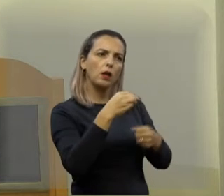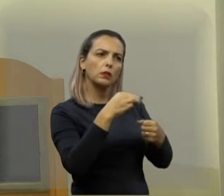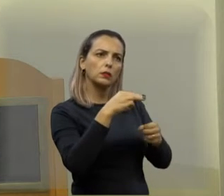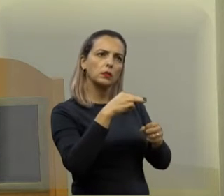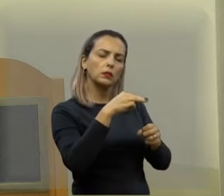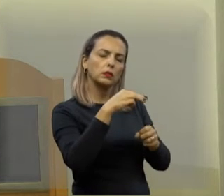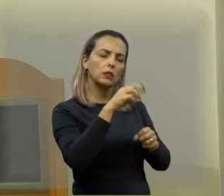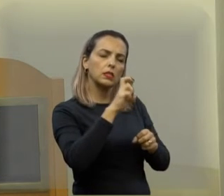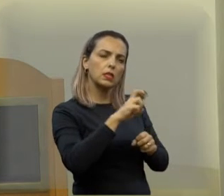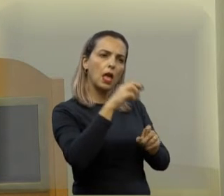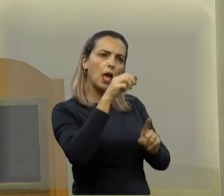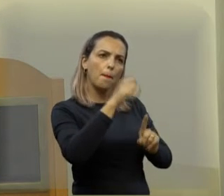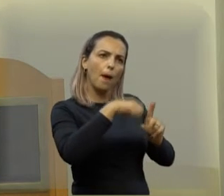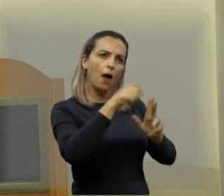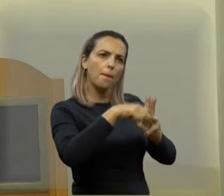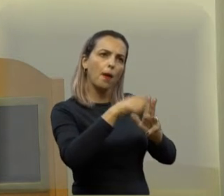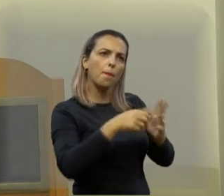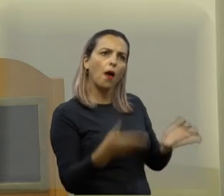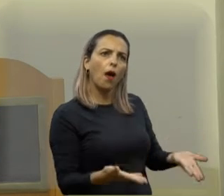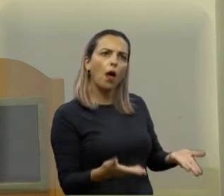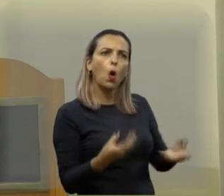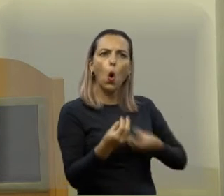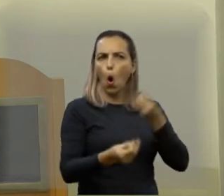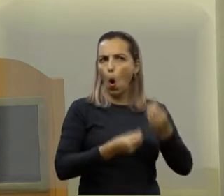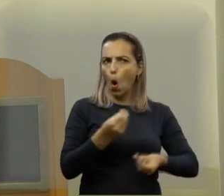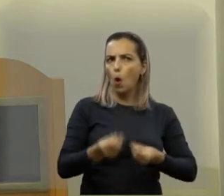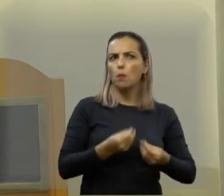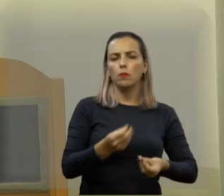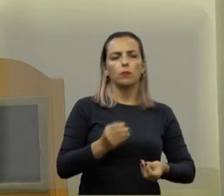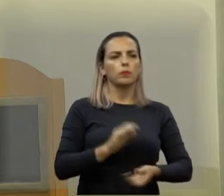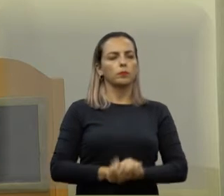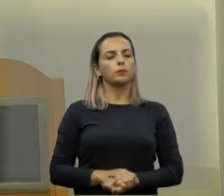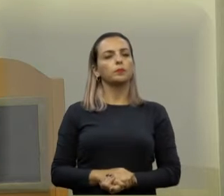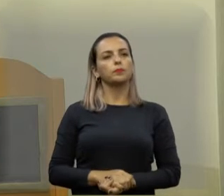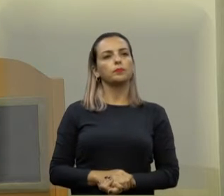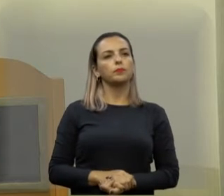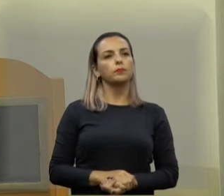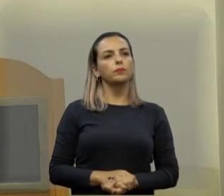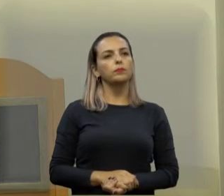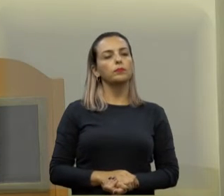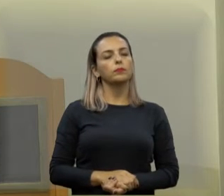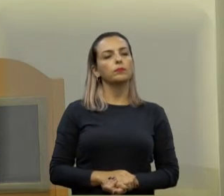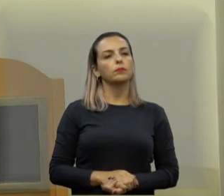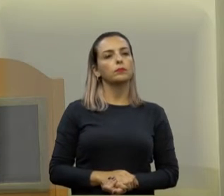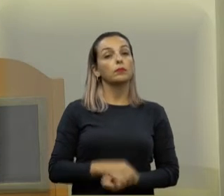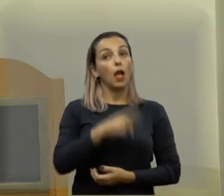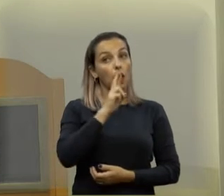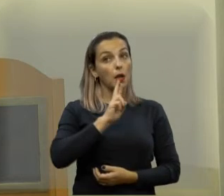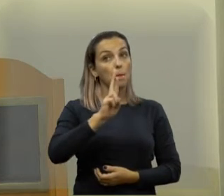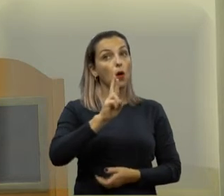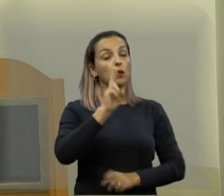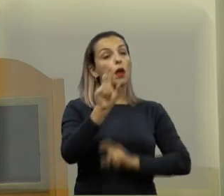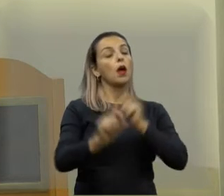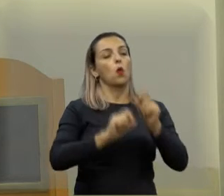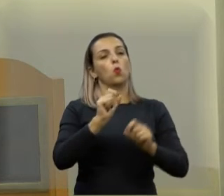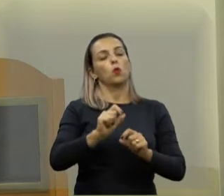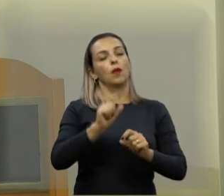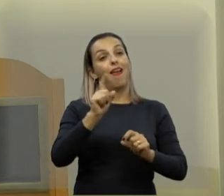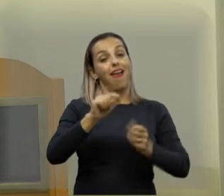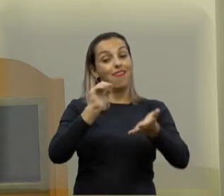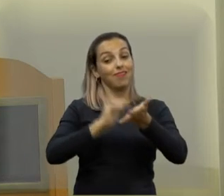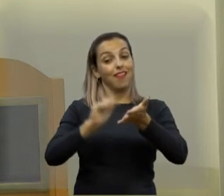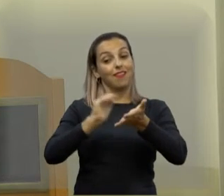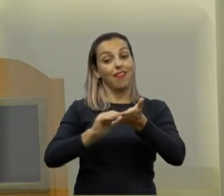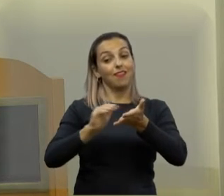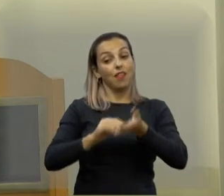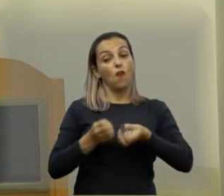mensal de 16.700 reais mensagem repito mês como resposta a secretaria da educação